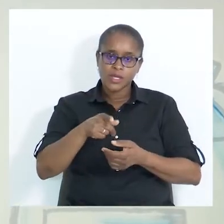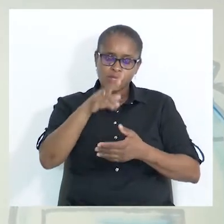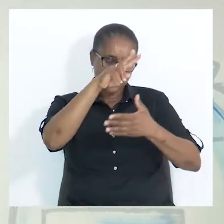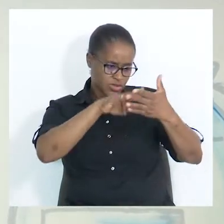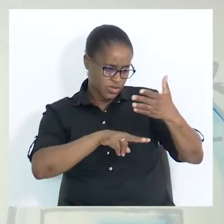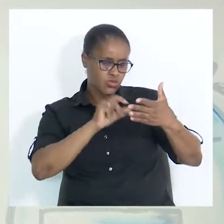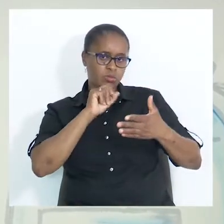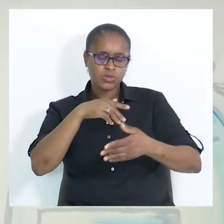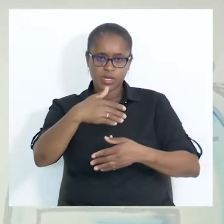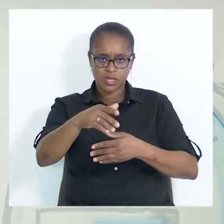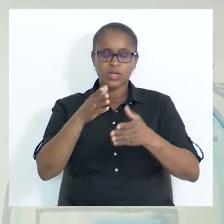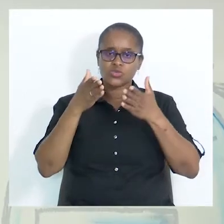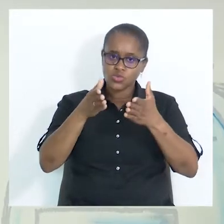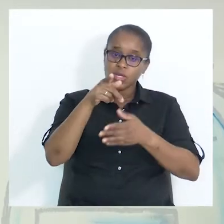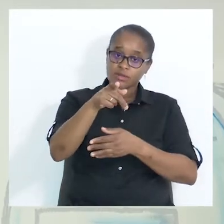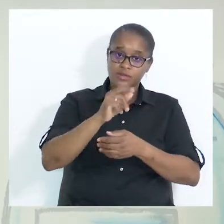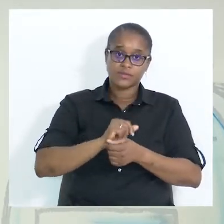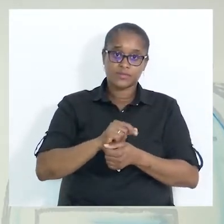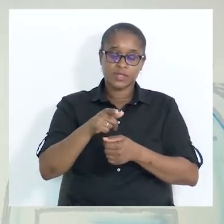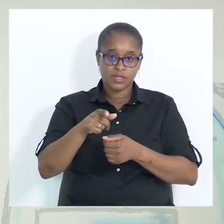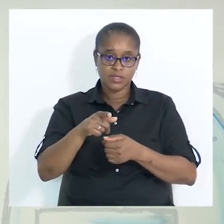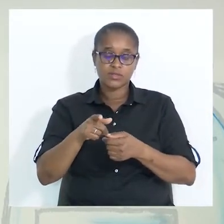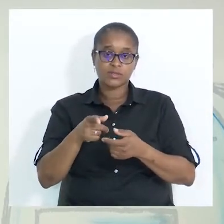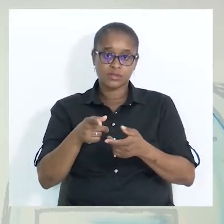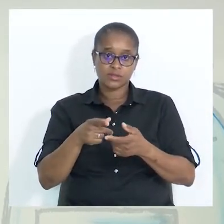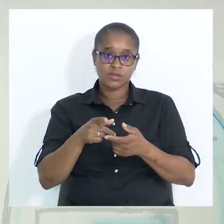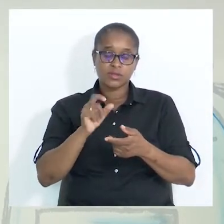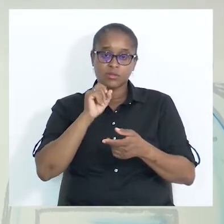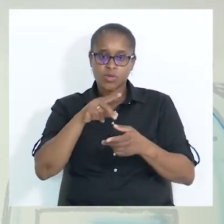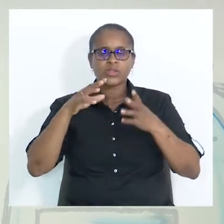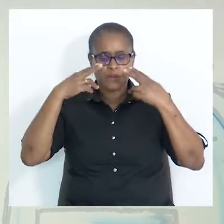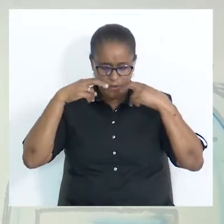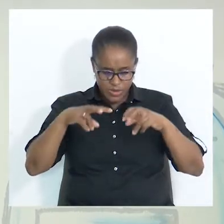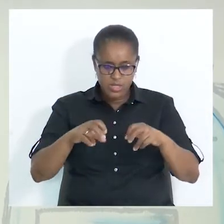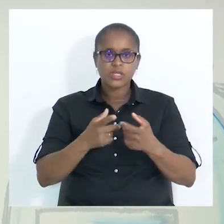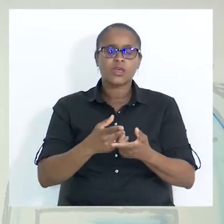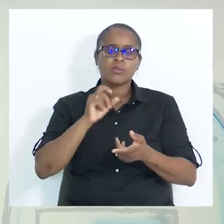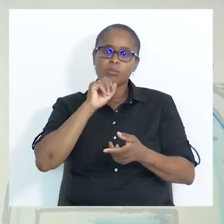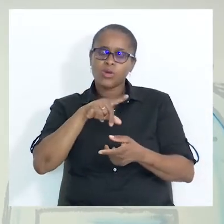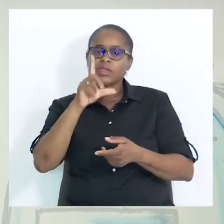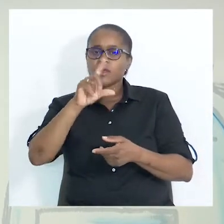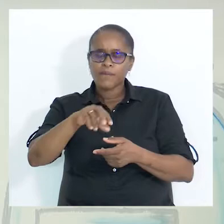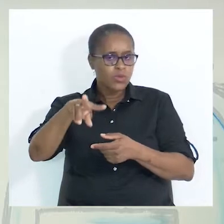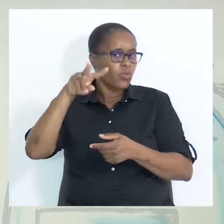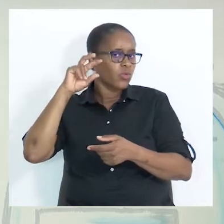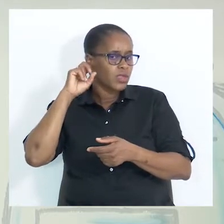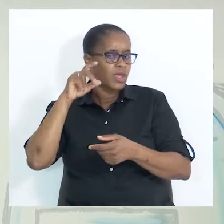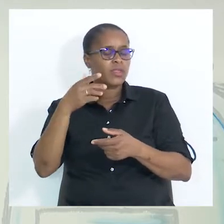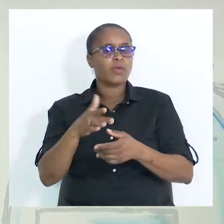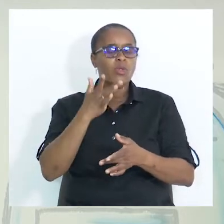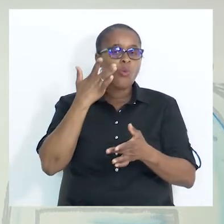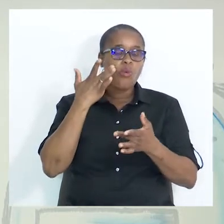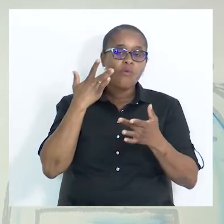Esse texto poderá ajudar-te, esse e outros. Podes pesquisar, podes também escutar